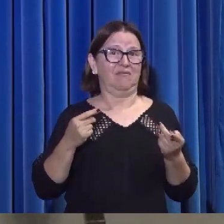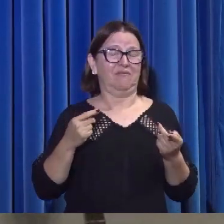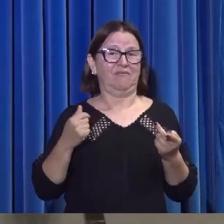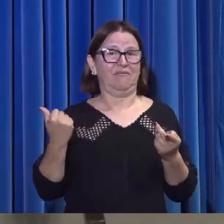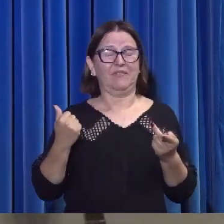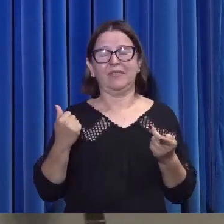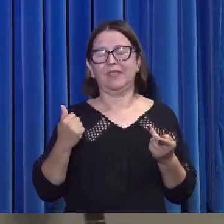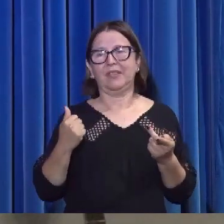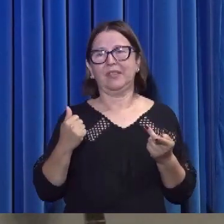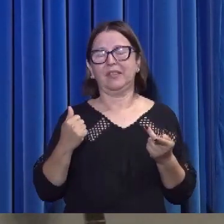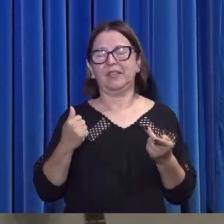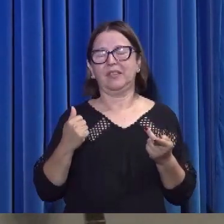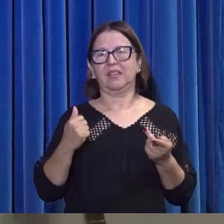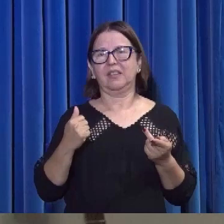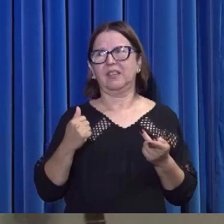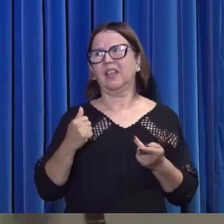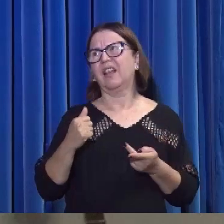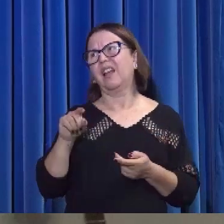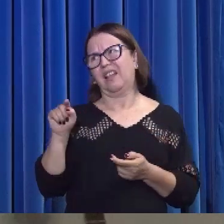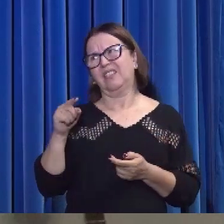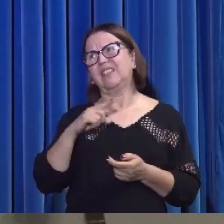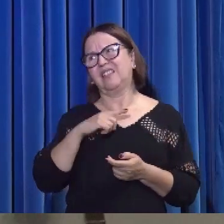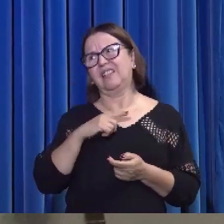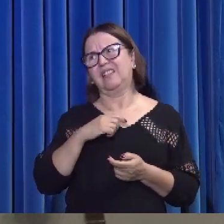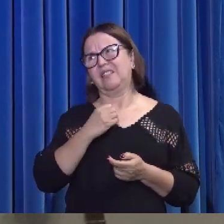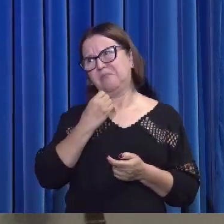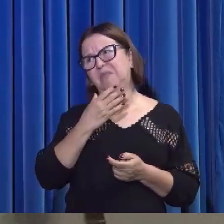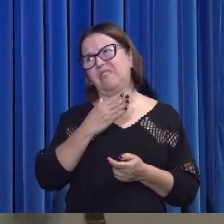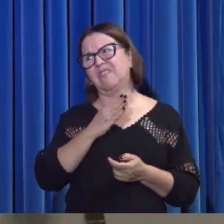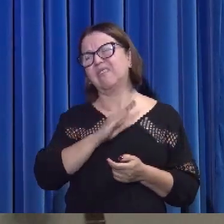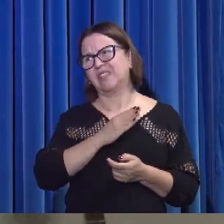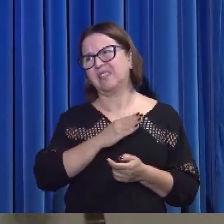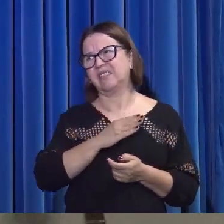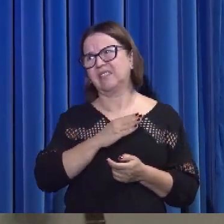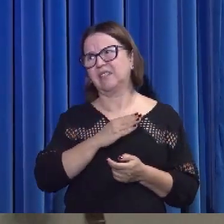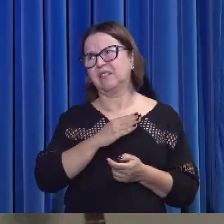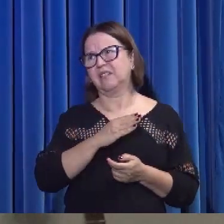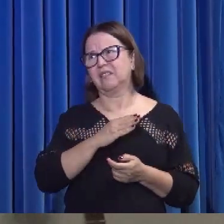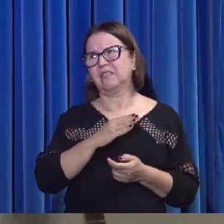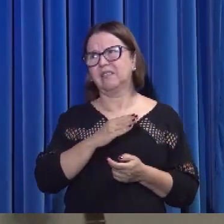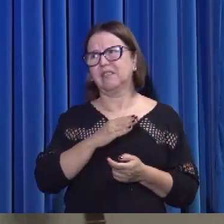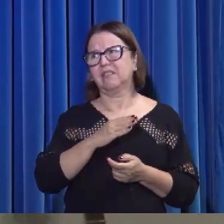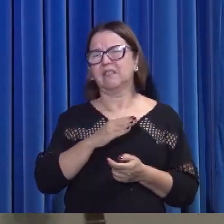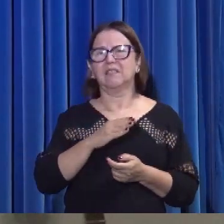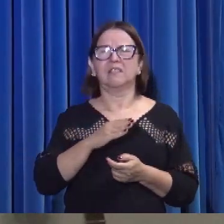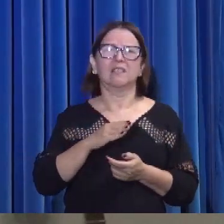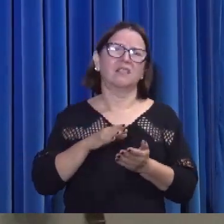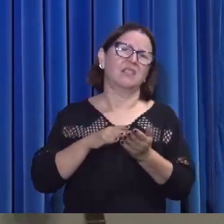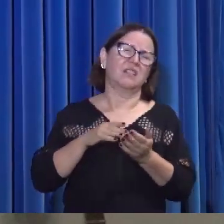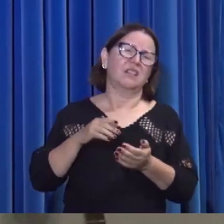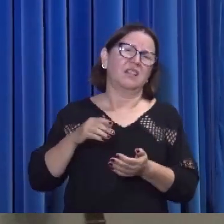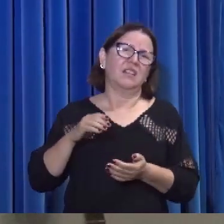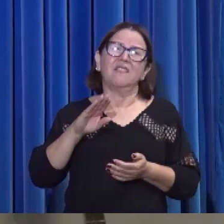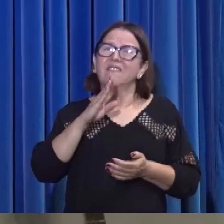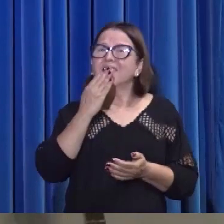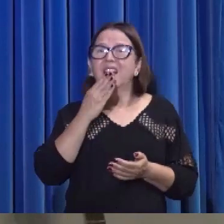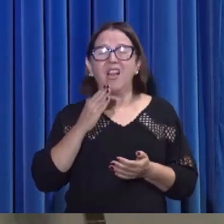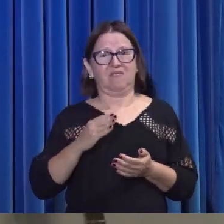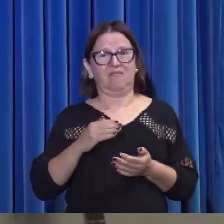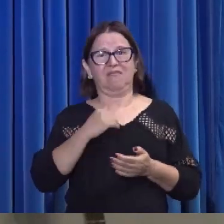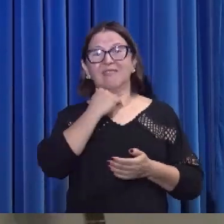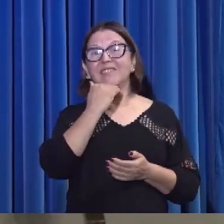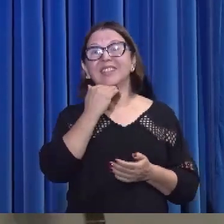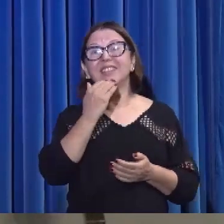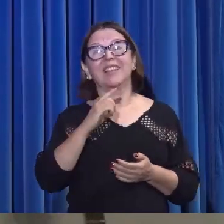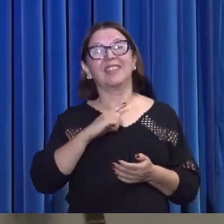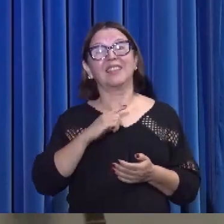Não, vó, você tem um bom coração? Eu vou estar enganando ela, porque ela não tem um bom coração. Ninguém tem um bom coração. E